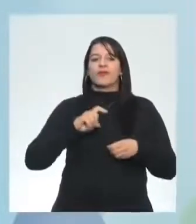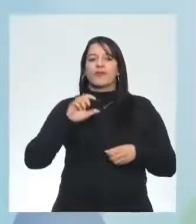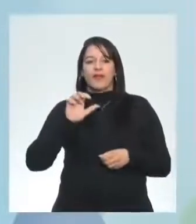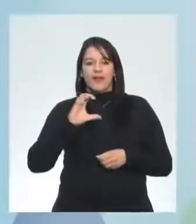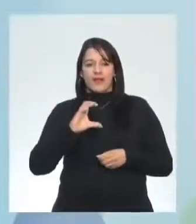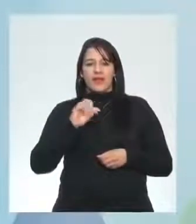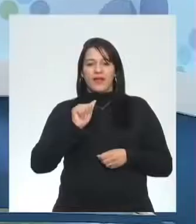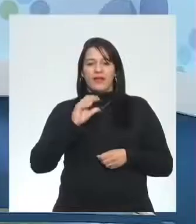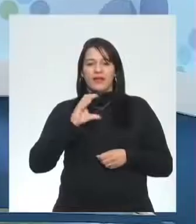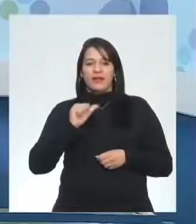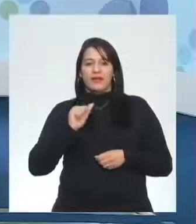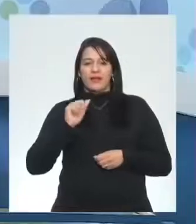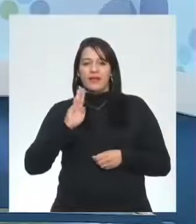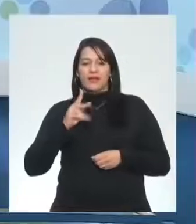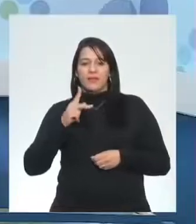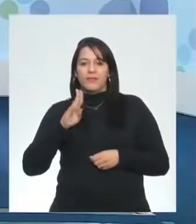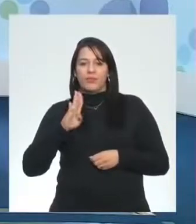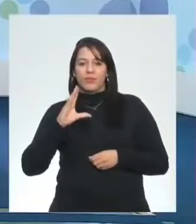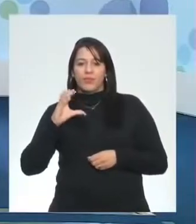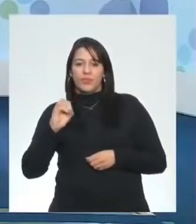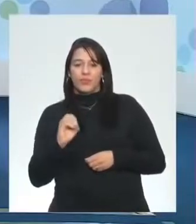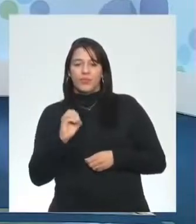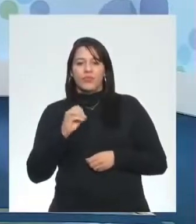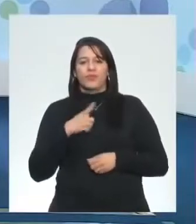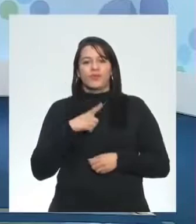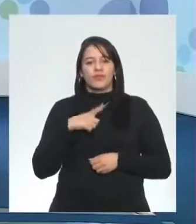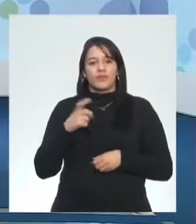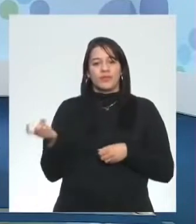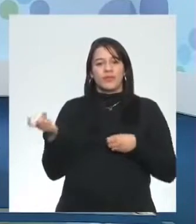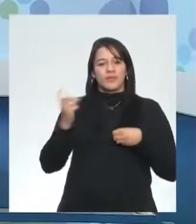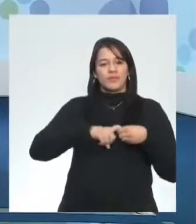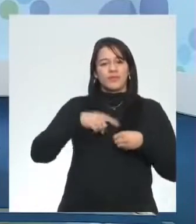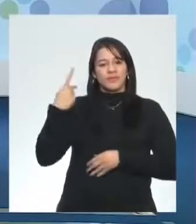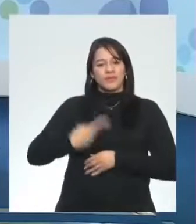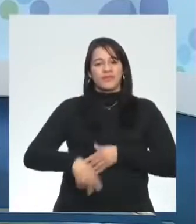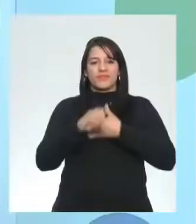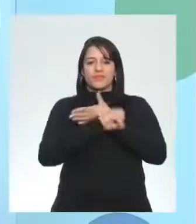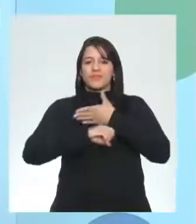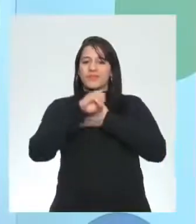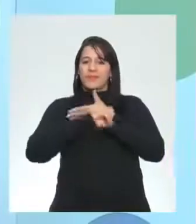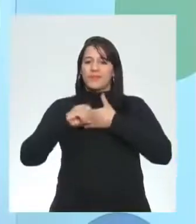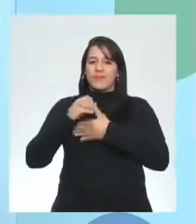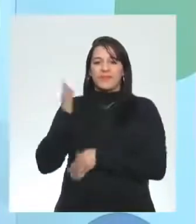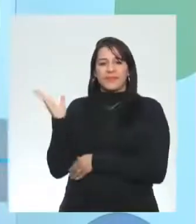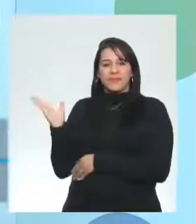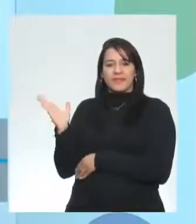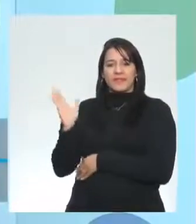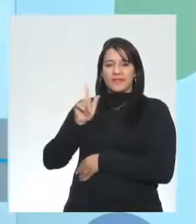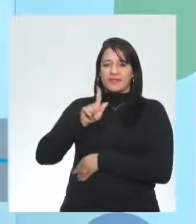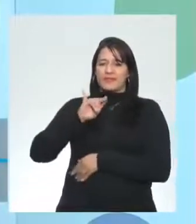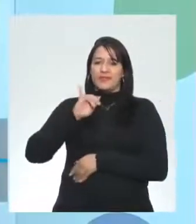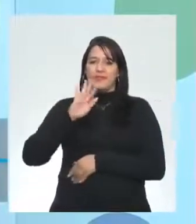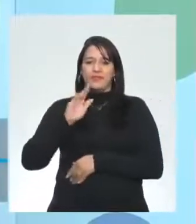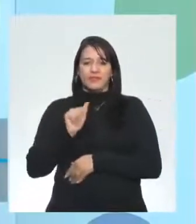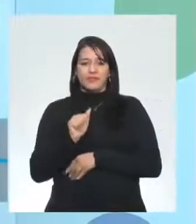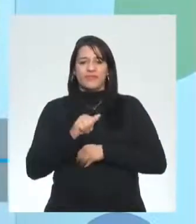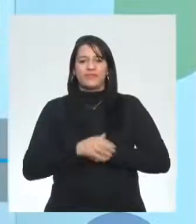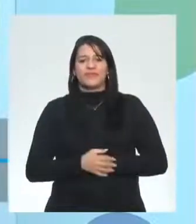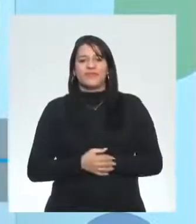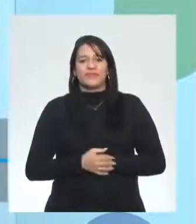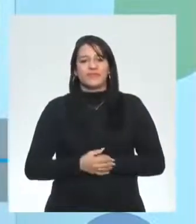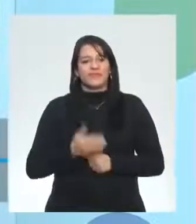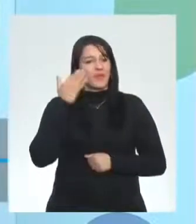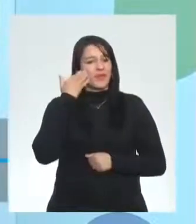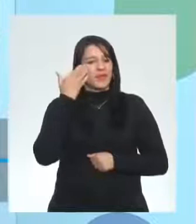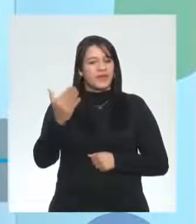Acapulco, que é o nosso professor mestre dos magos aqui do Centro de Mídias, o Giba. Obrigado, meus estudantes.